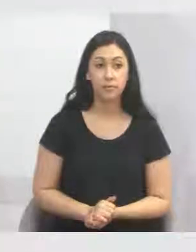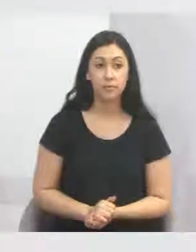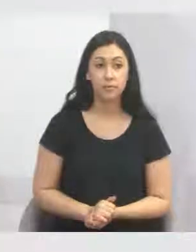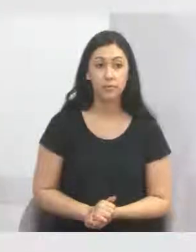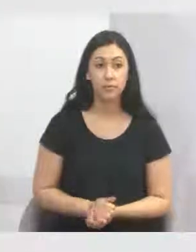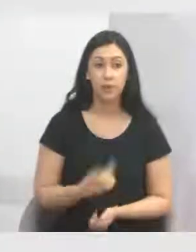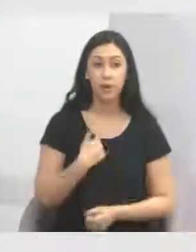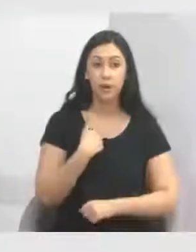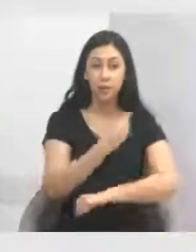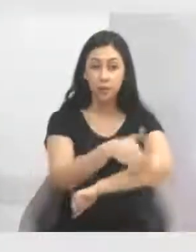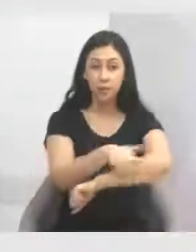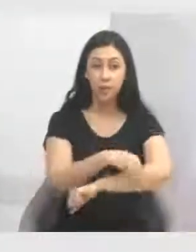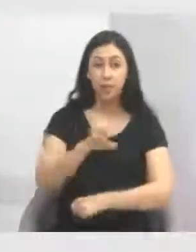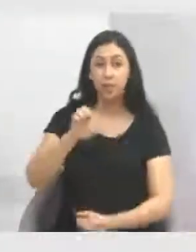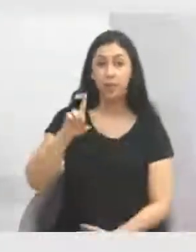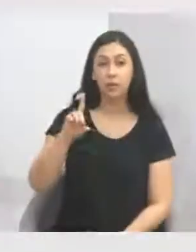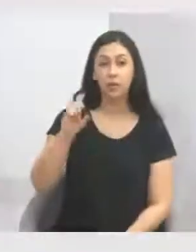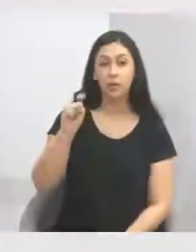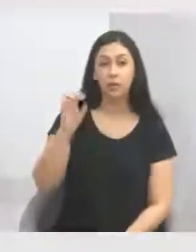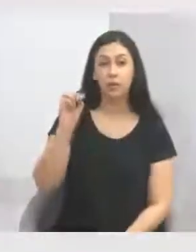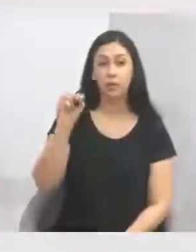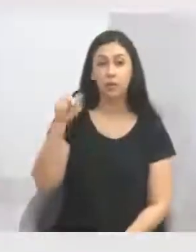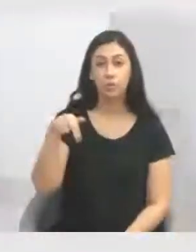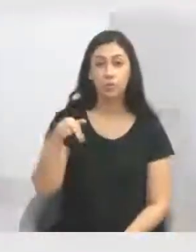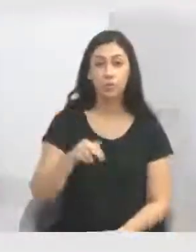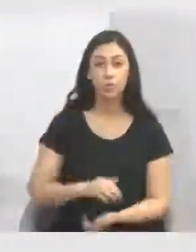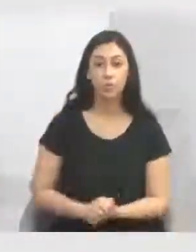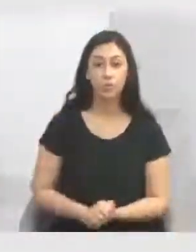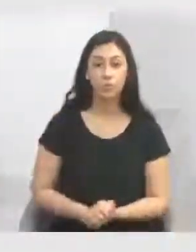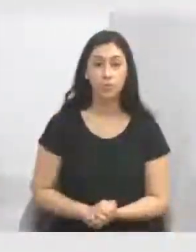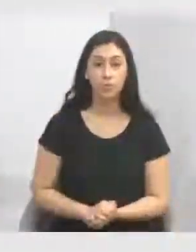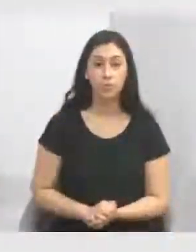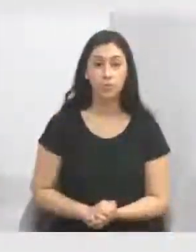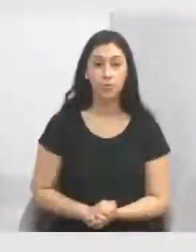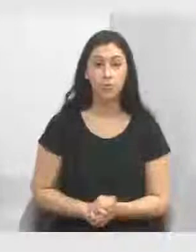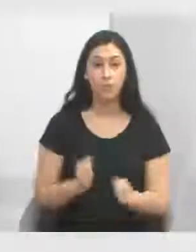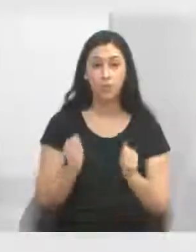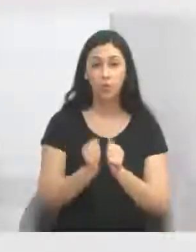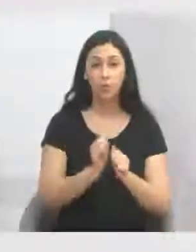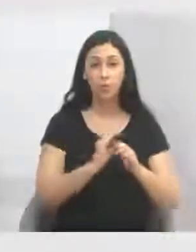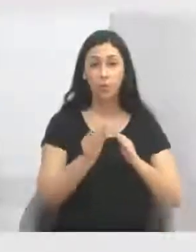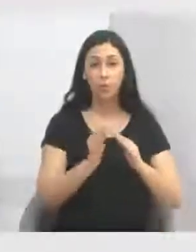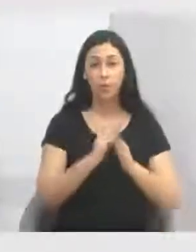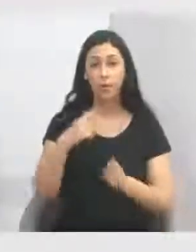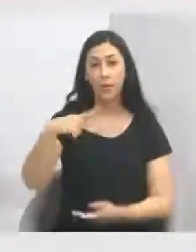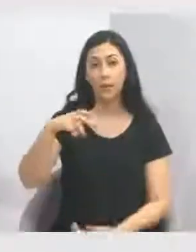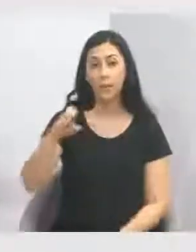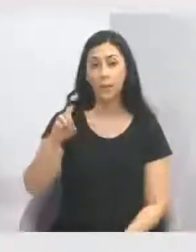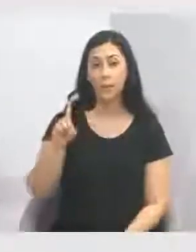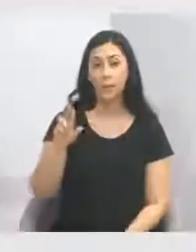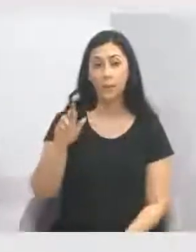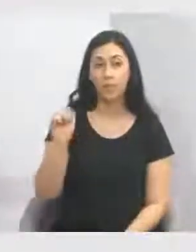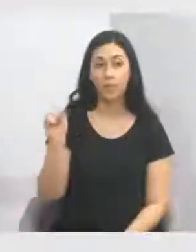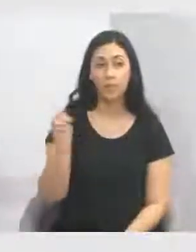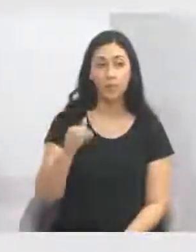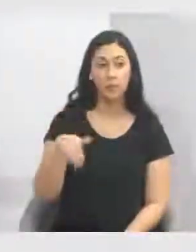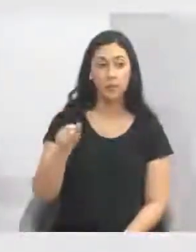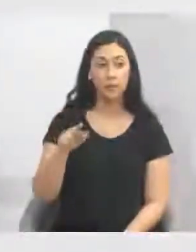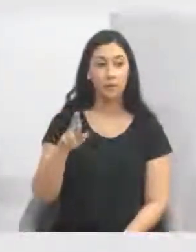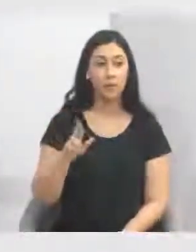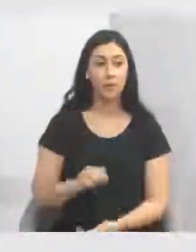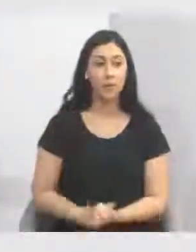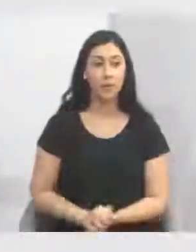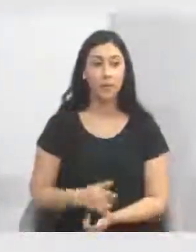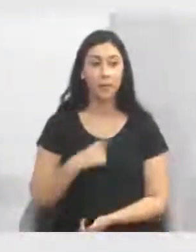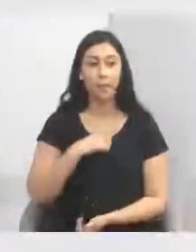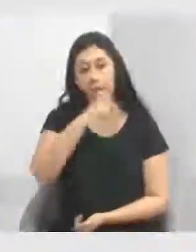Estou na estrada Edson Loeste de Freitas, aqui no pessoal do Pé da Mar, comunidade do Pé da Mar. Aqui eles passam aqui,